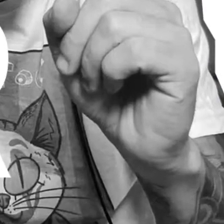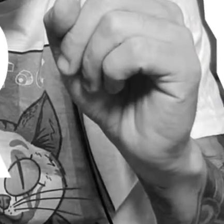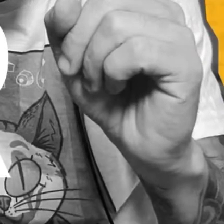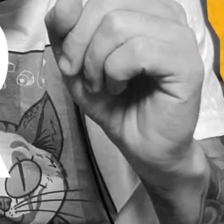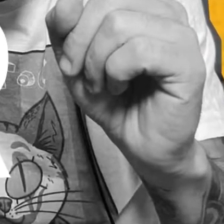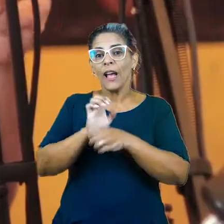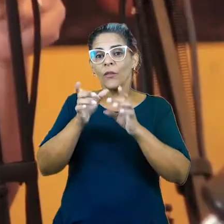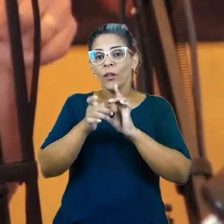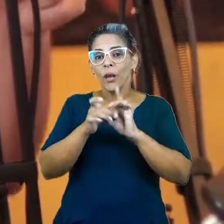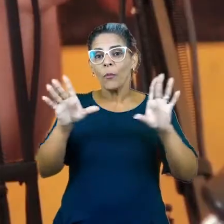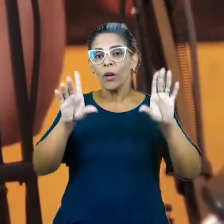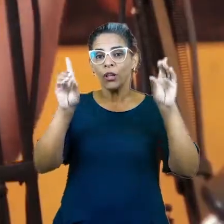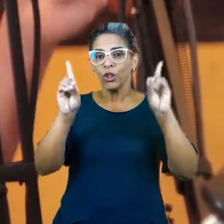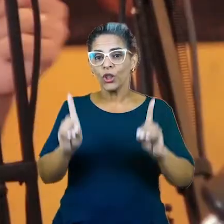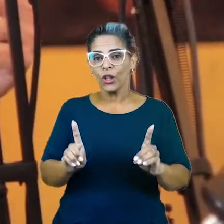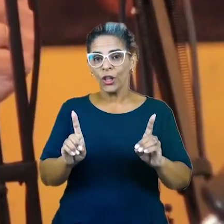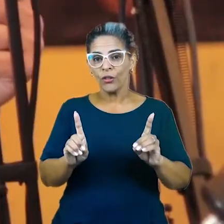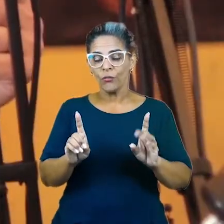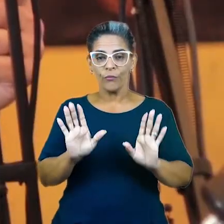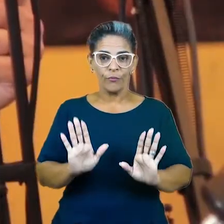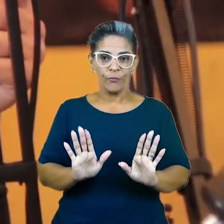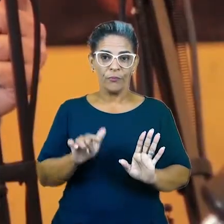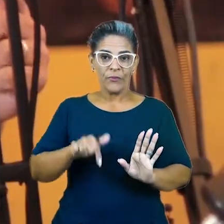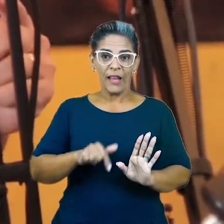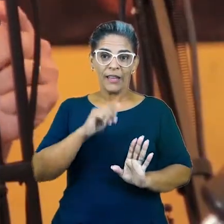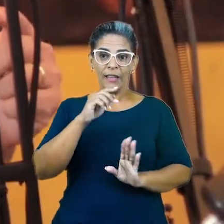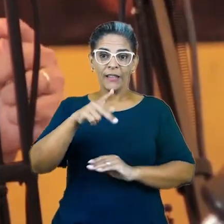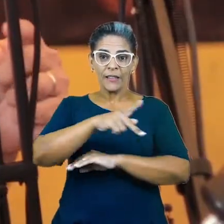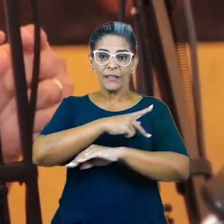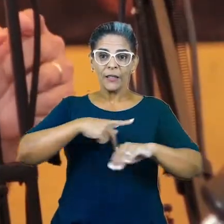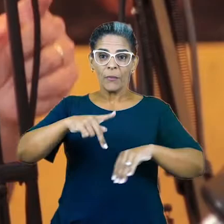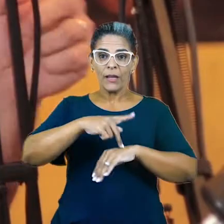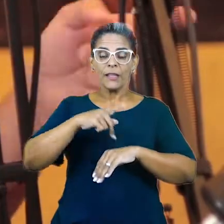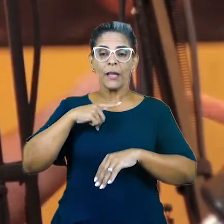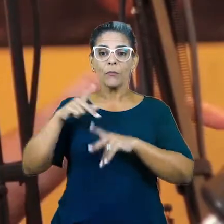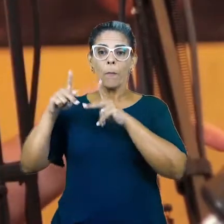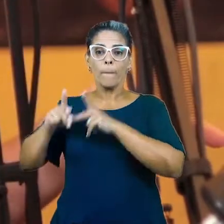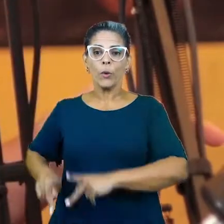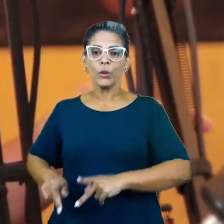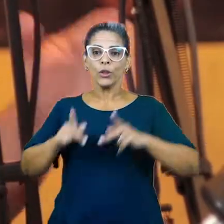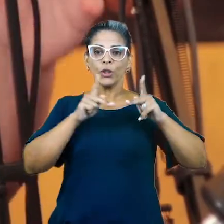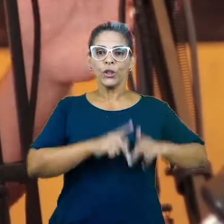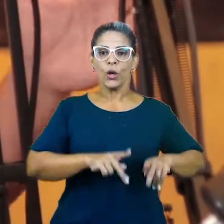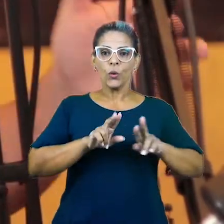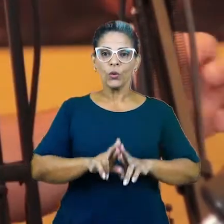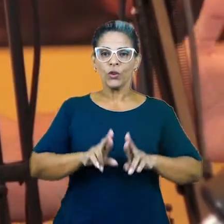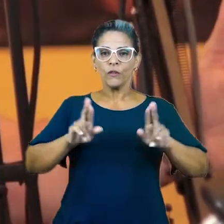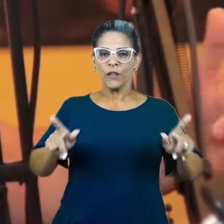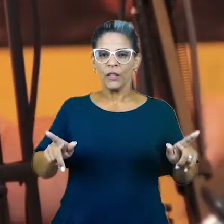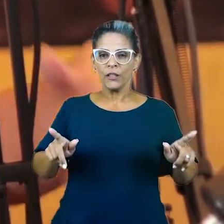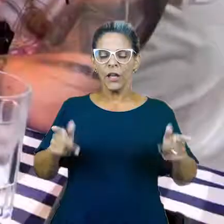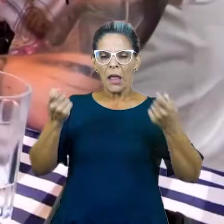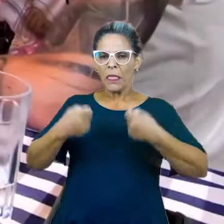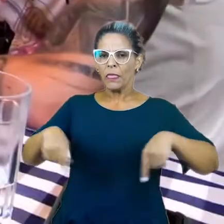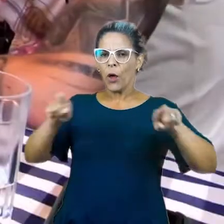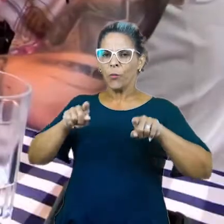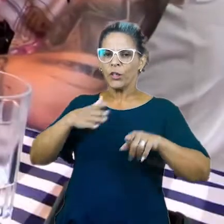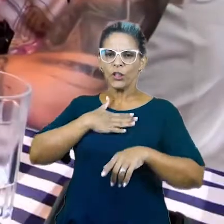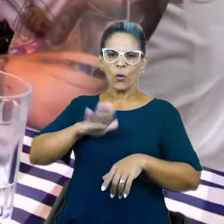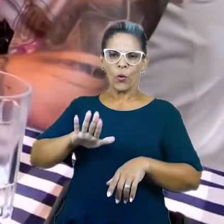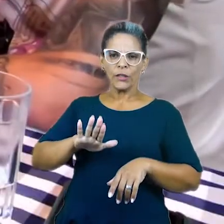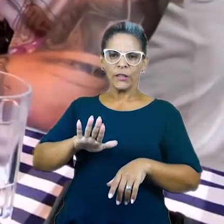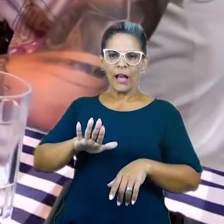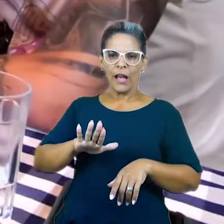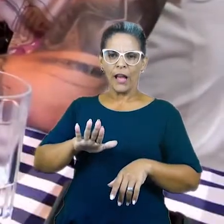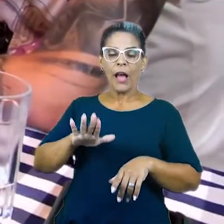Falou assim, olha, aqui nesse país, nós temos posições diferentes. Ok. Não precisa gostar, só respeitar. Só